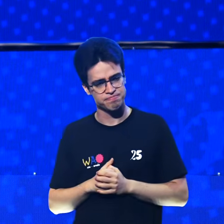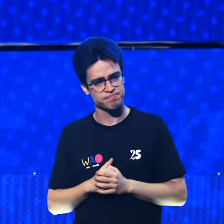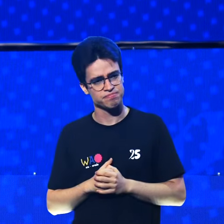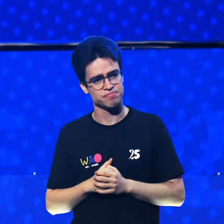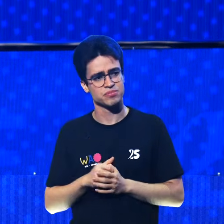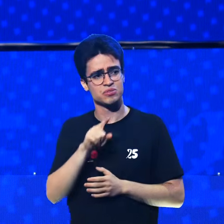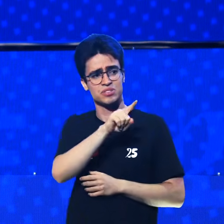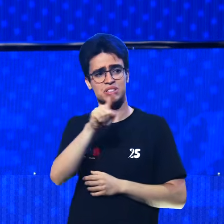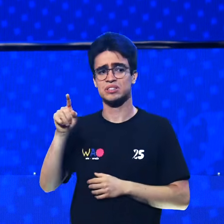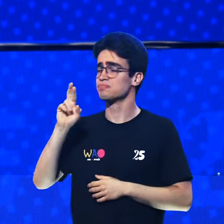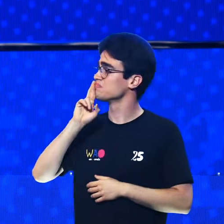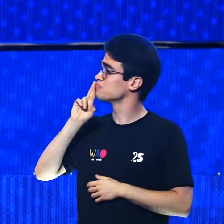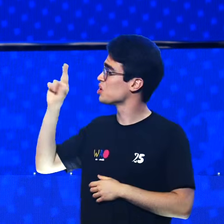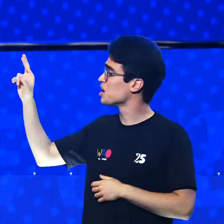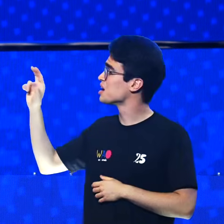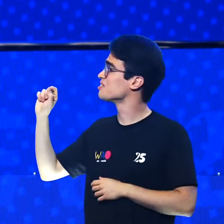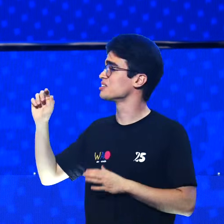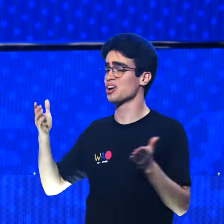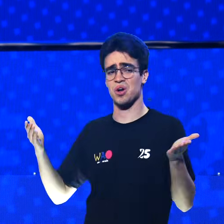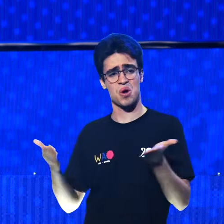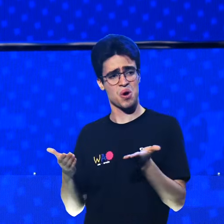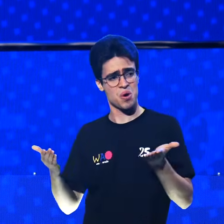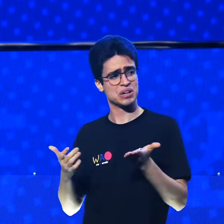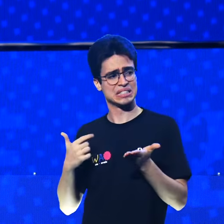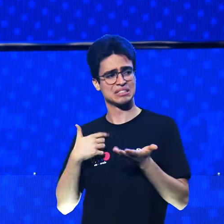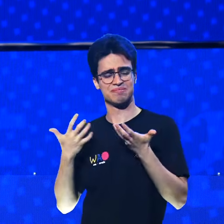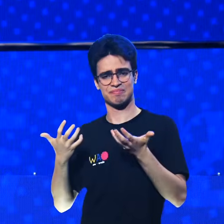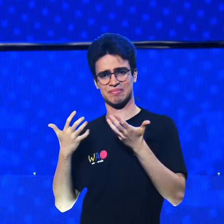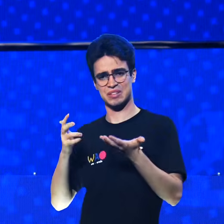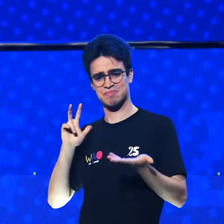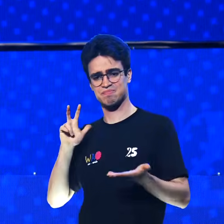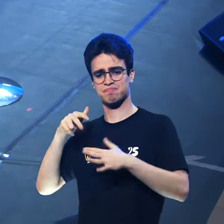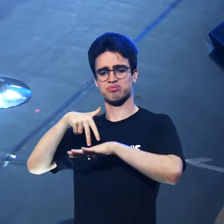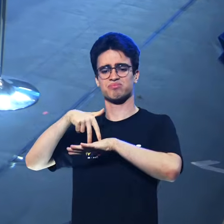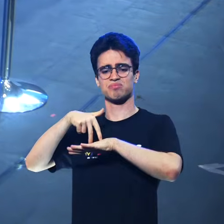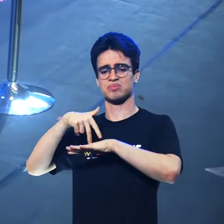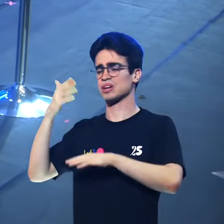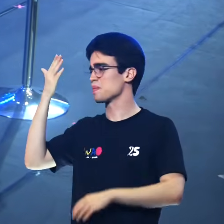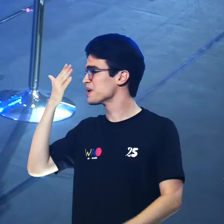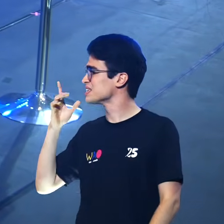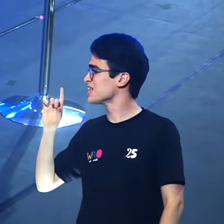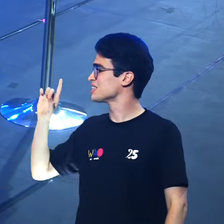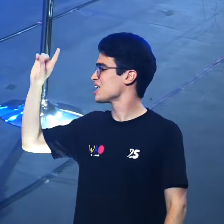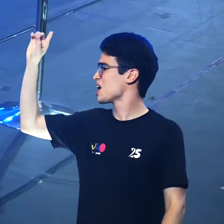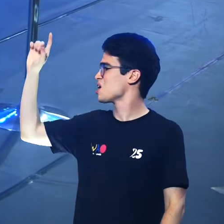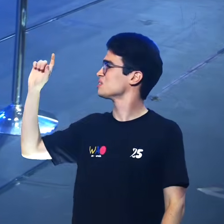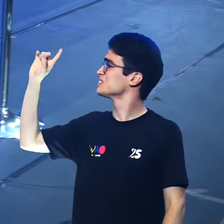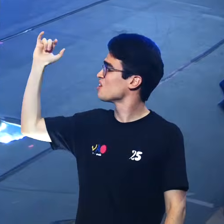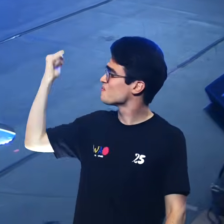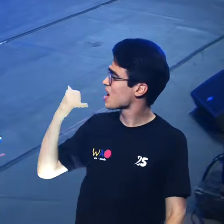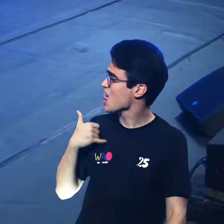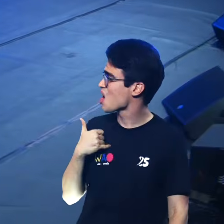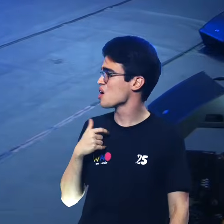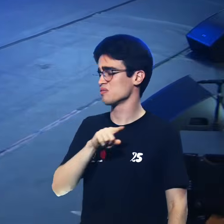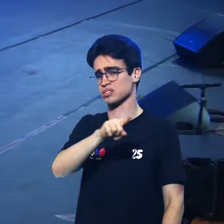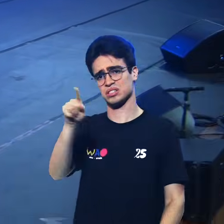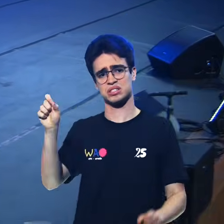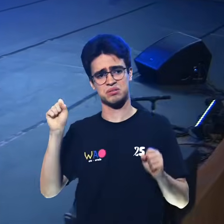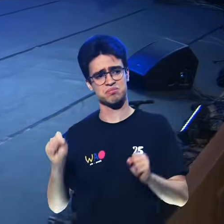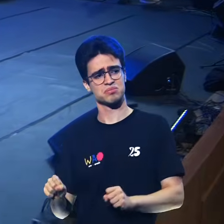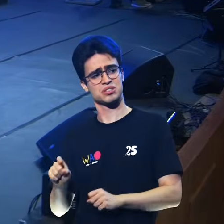estivesse dizendo: não, hoje estou posicionando algo diante de Deus que eu ouvi dele. Vem para o